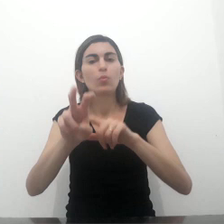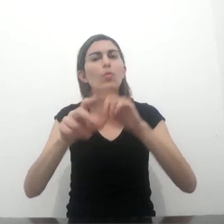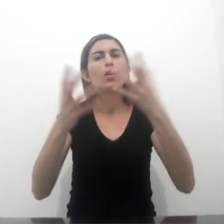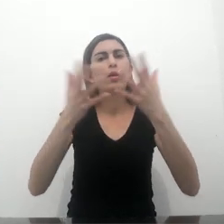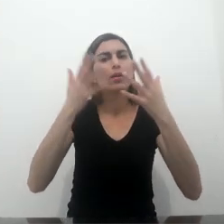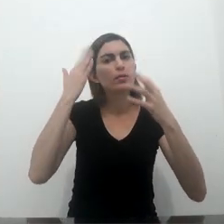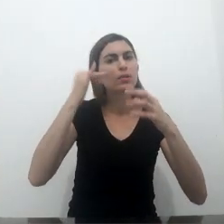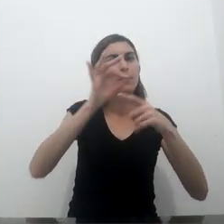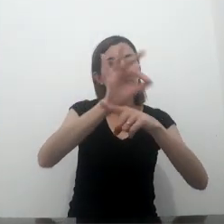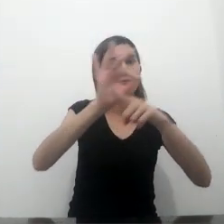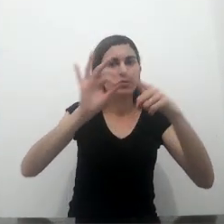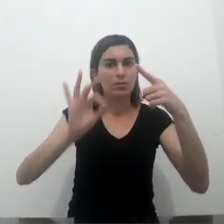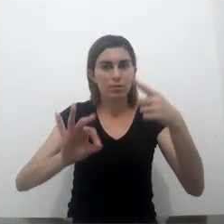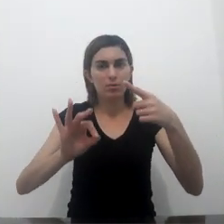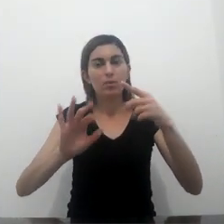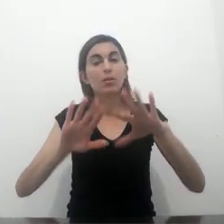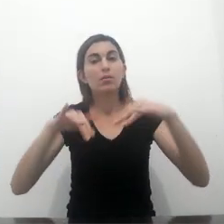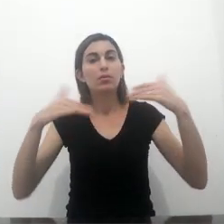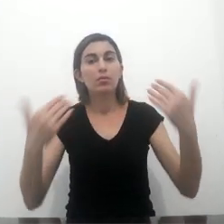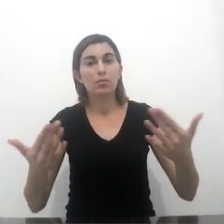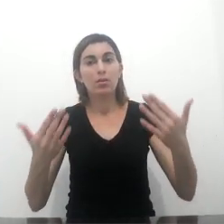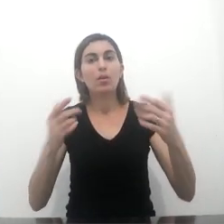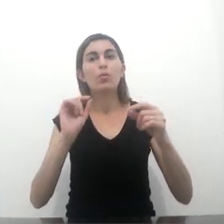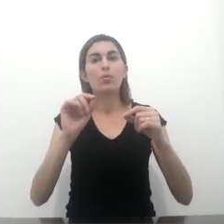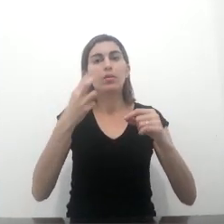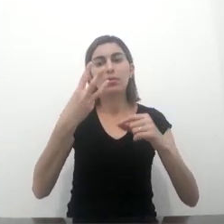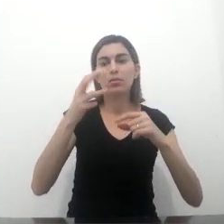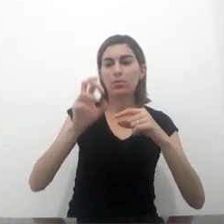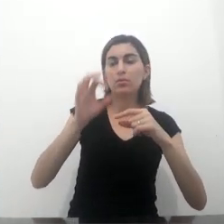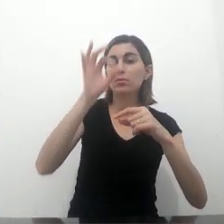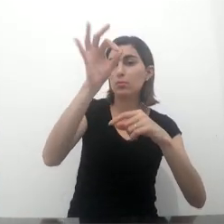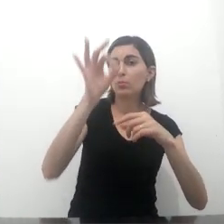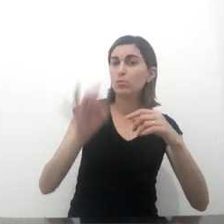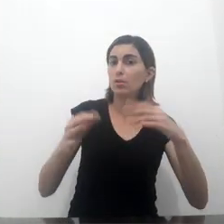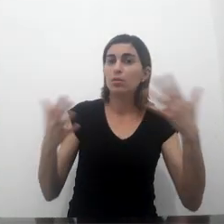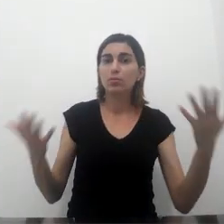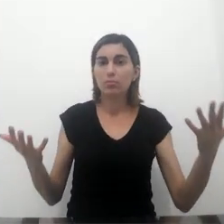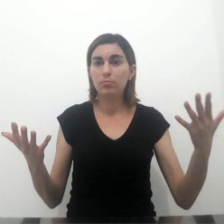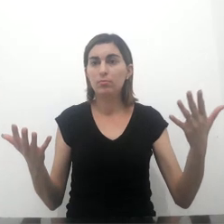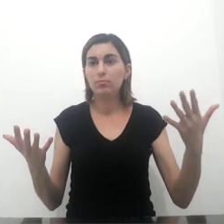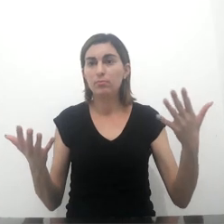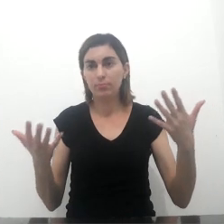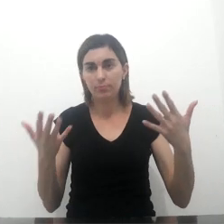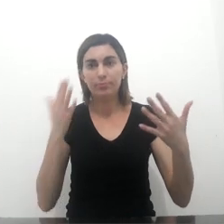0,35. Como ele já quer saber essa porcentagem, então equivale a 35%.